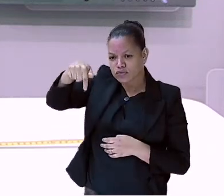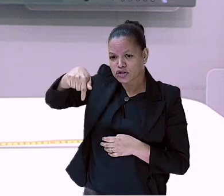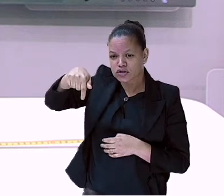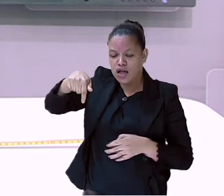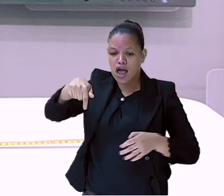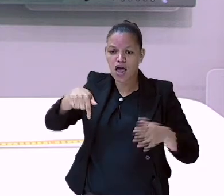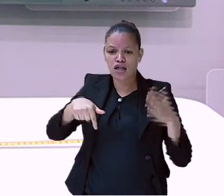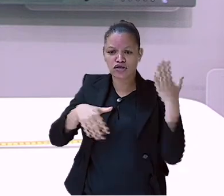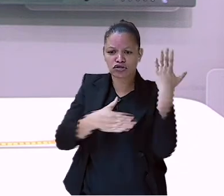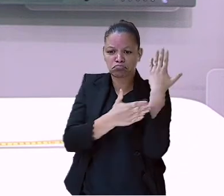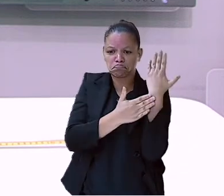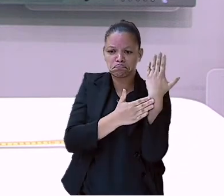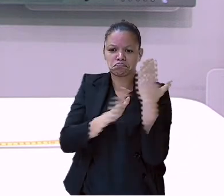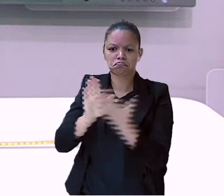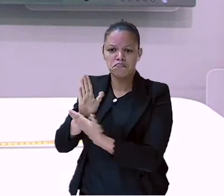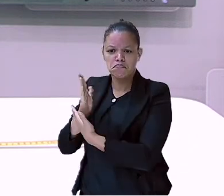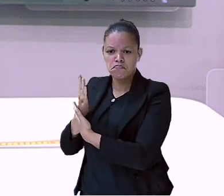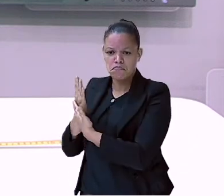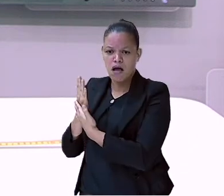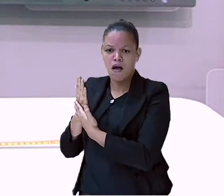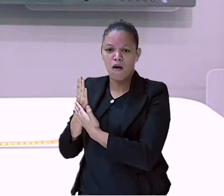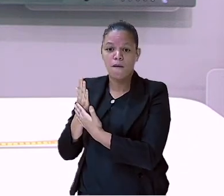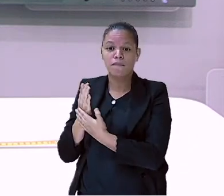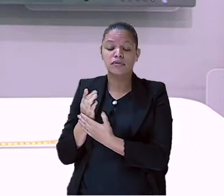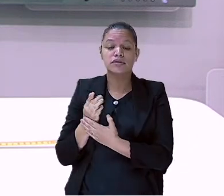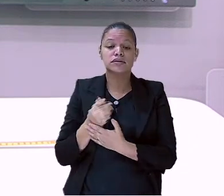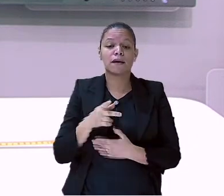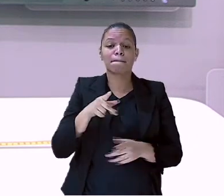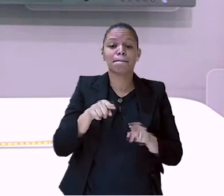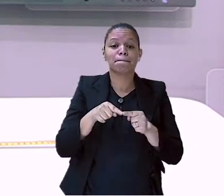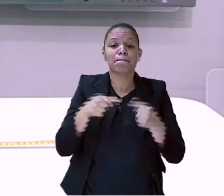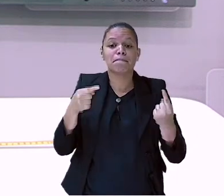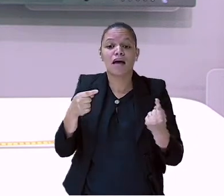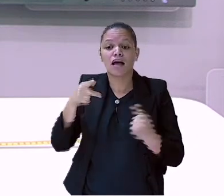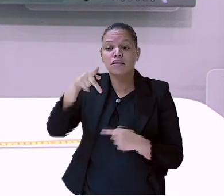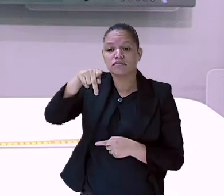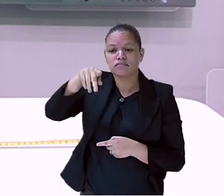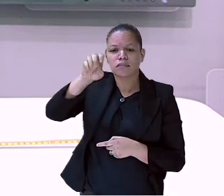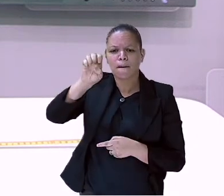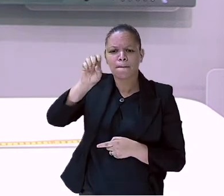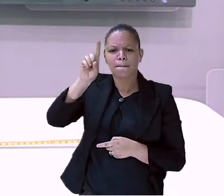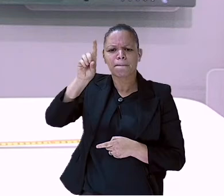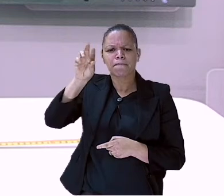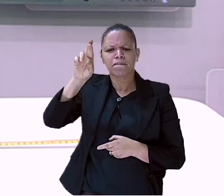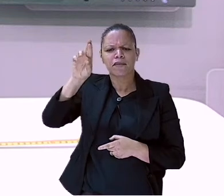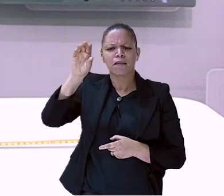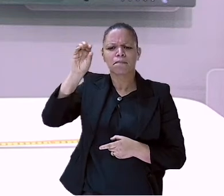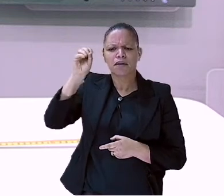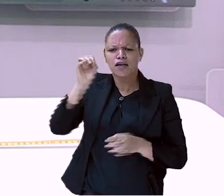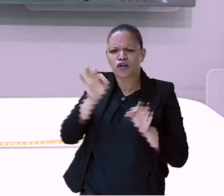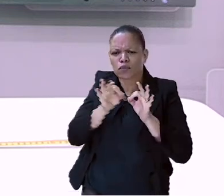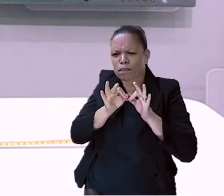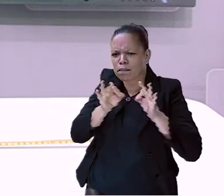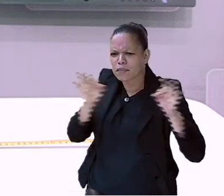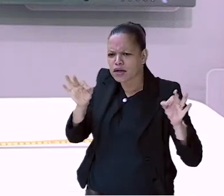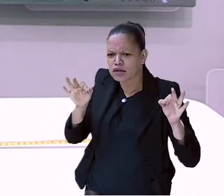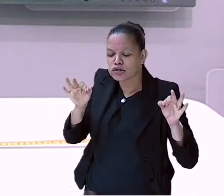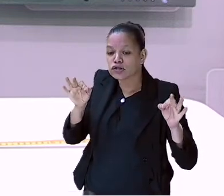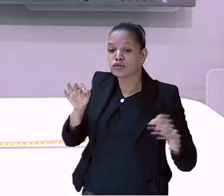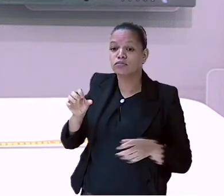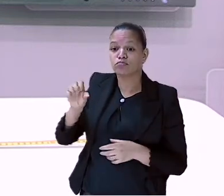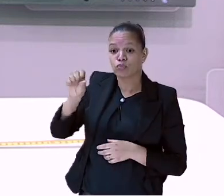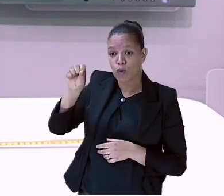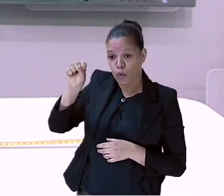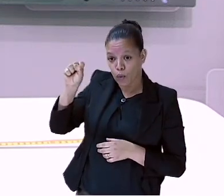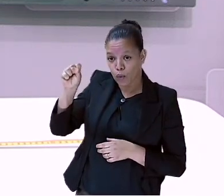Aqui está pedindo assim, explique por que razão obtivemos medidas diferentes. Eu